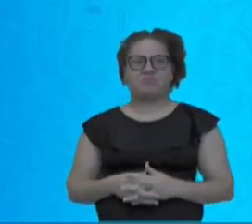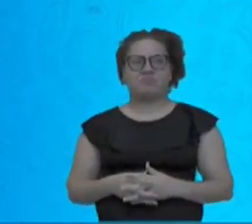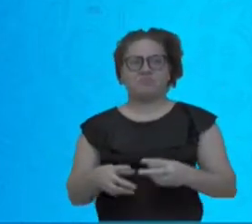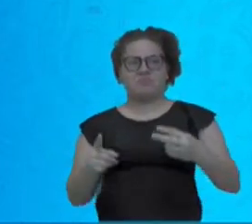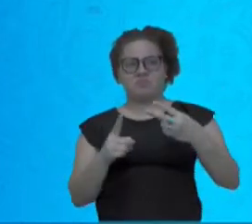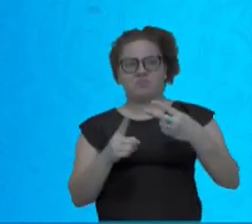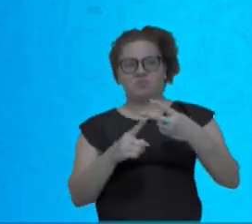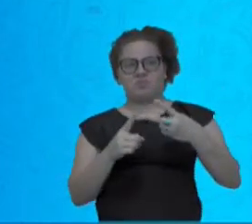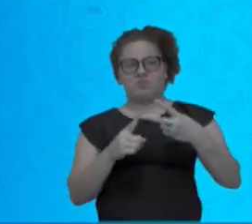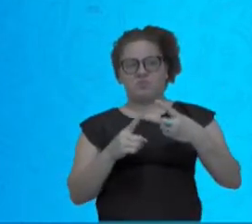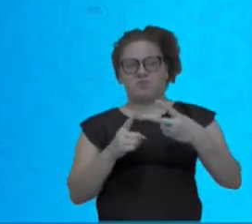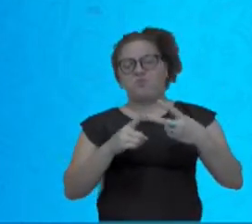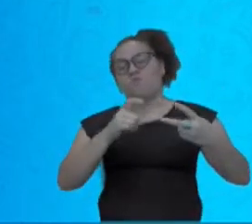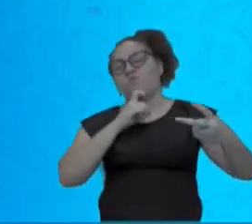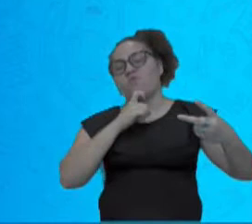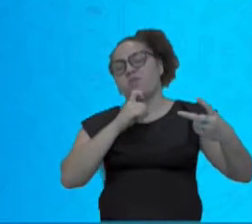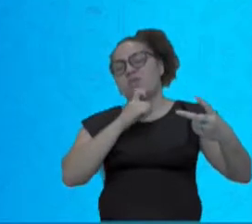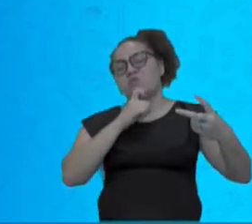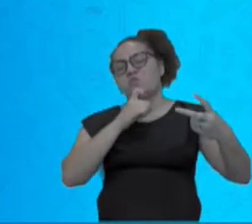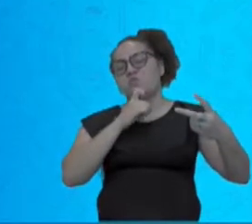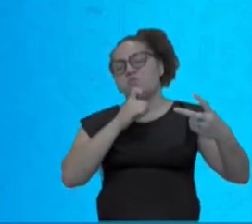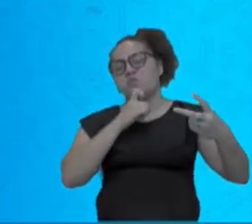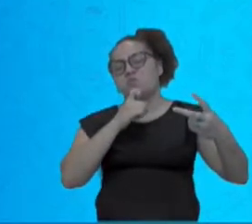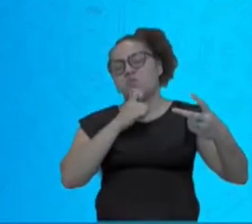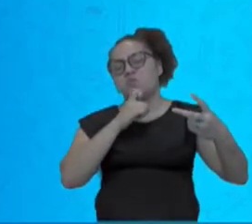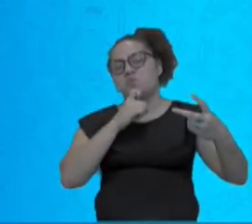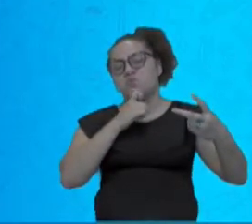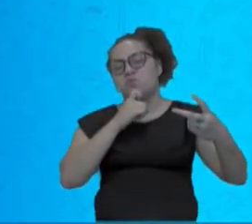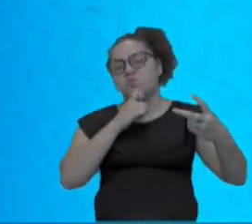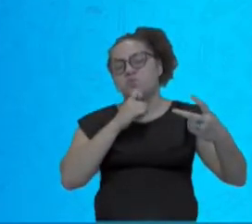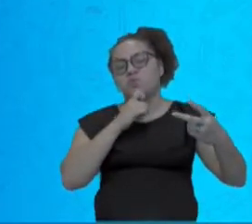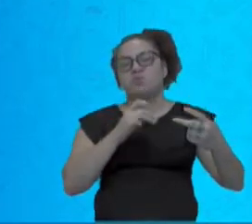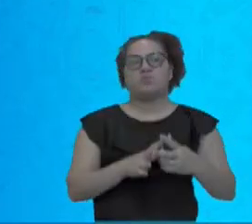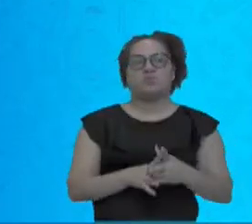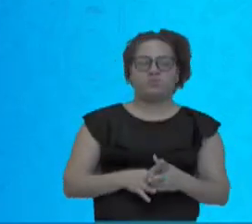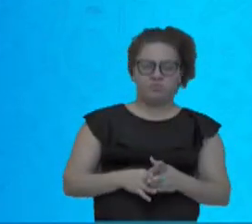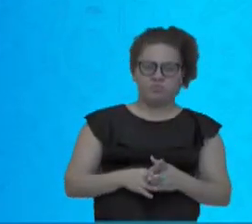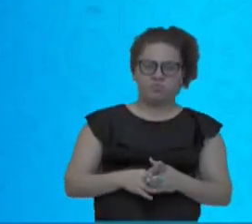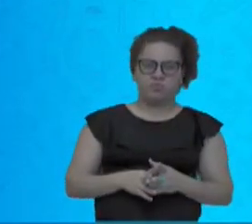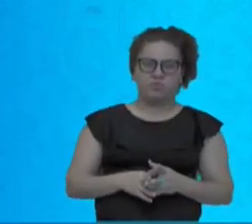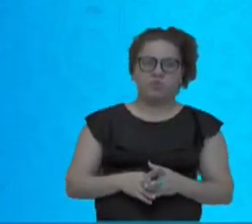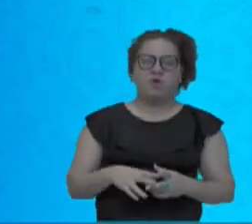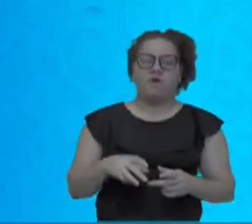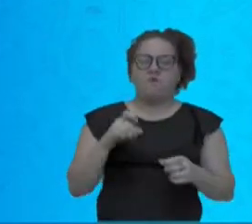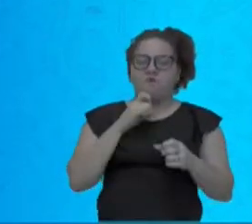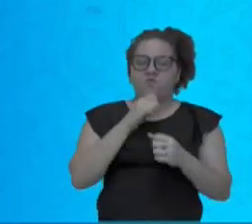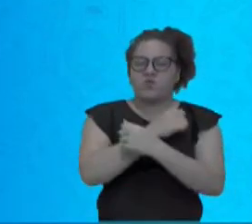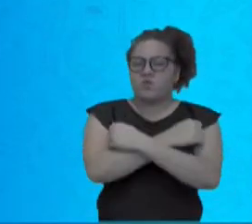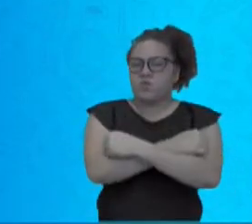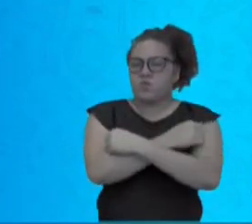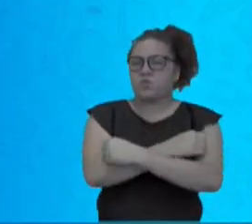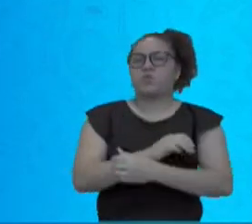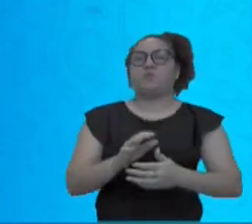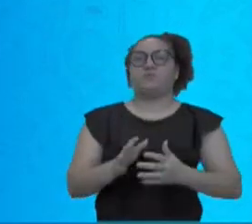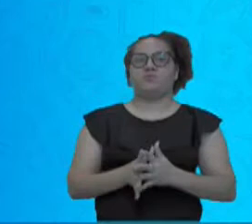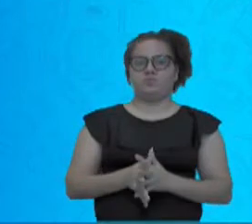o inverno, com temperaturas mais amenas, porém o período é